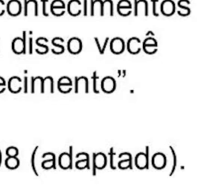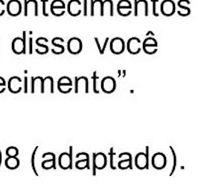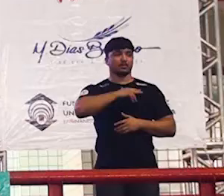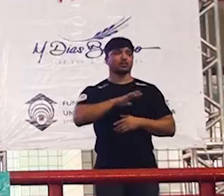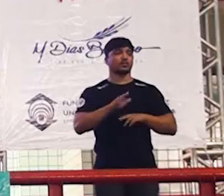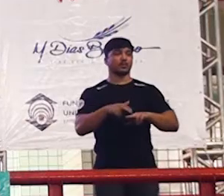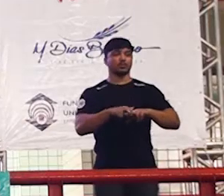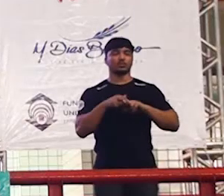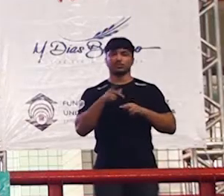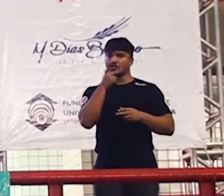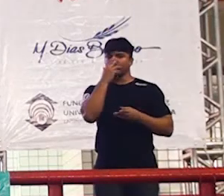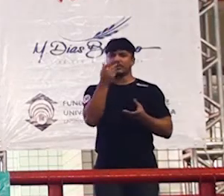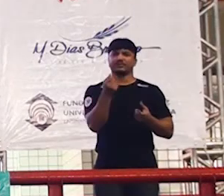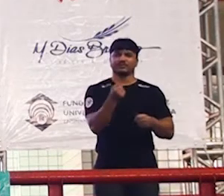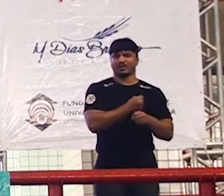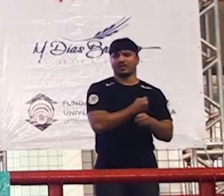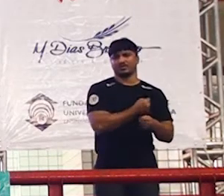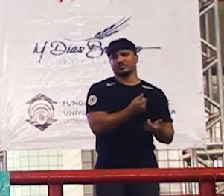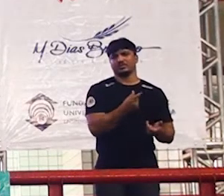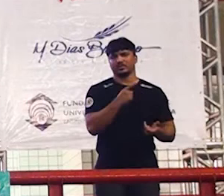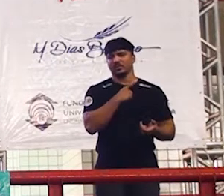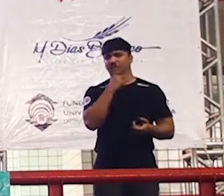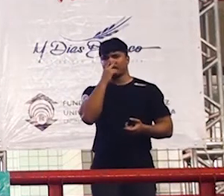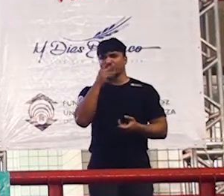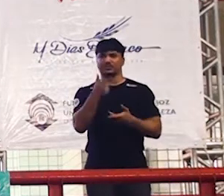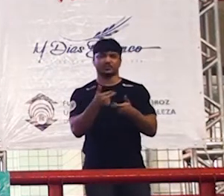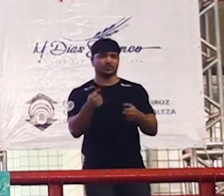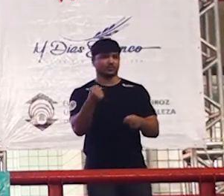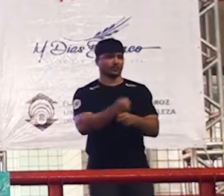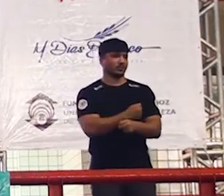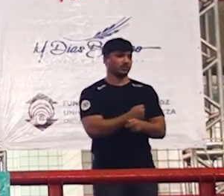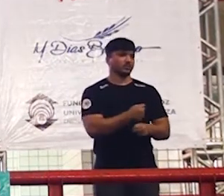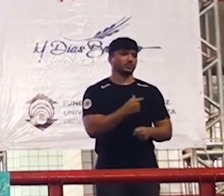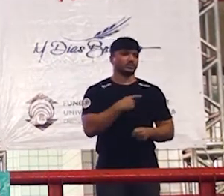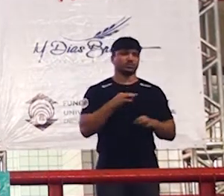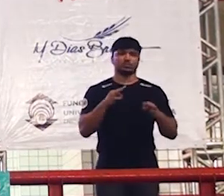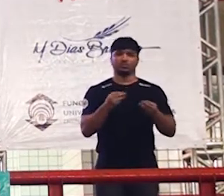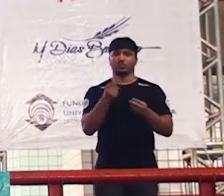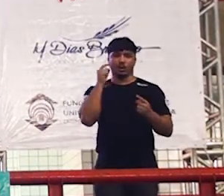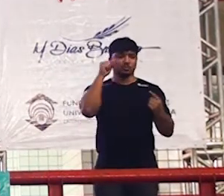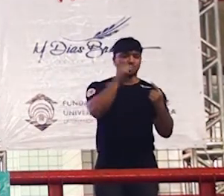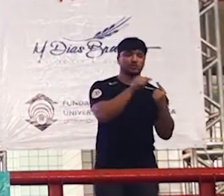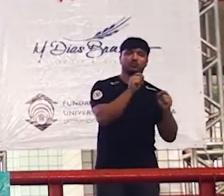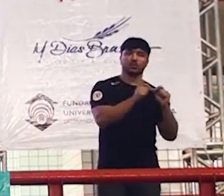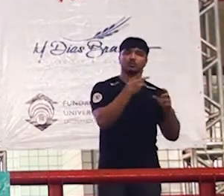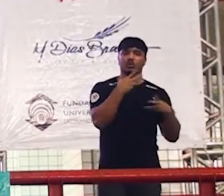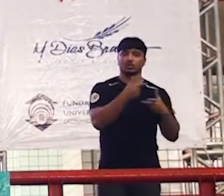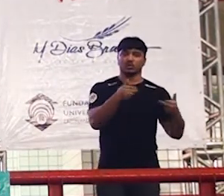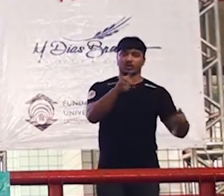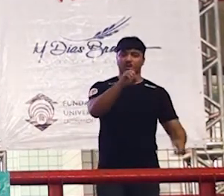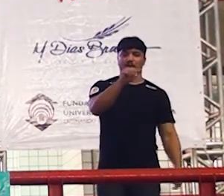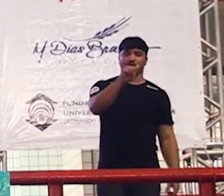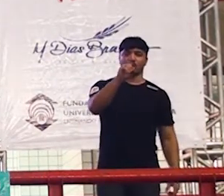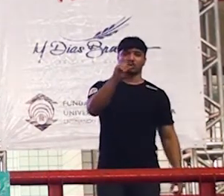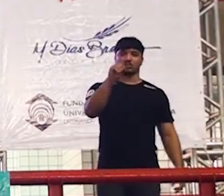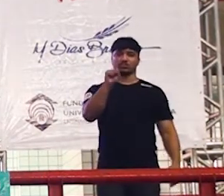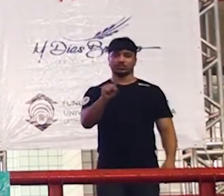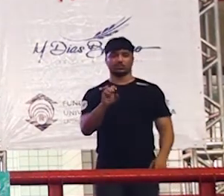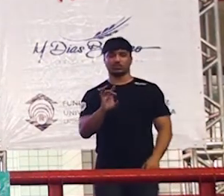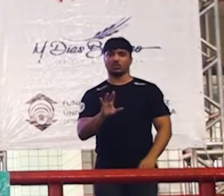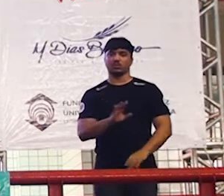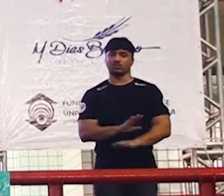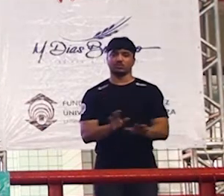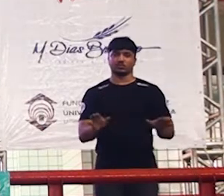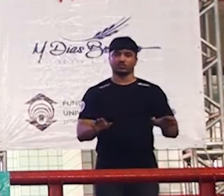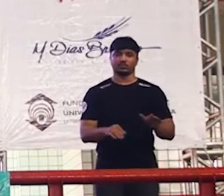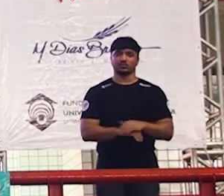Então, claramente é uma fraude. Claramente isso é charlatanismo. Claramente o objetivo do teste era só conseguir os dados pessoais de quem clicou na